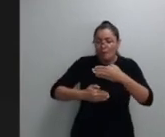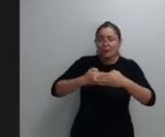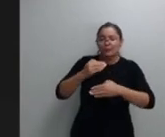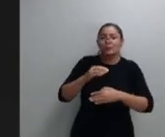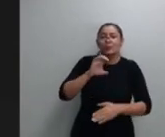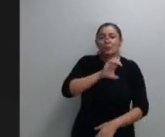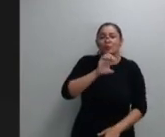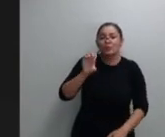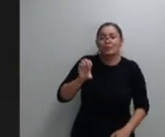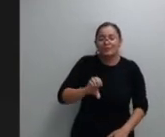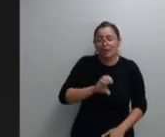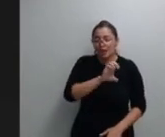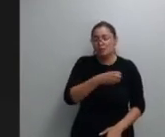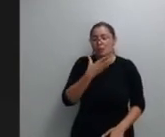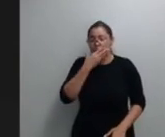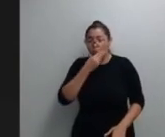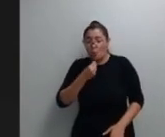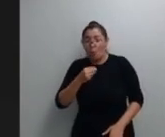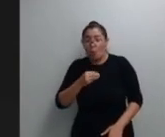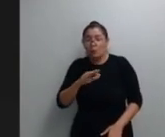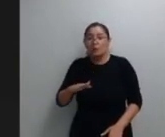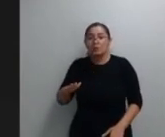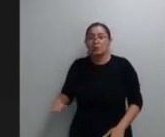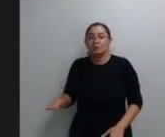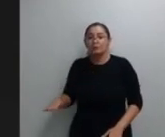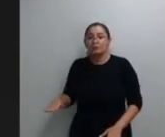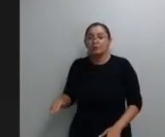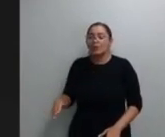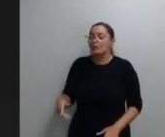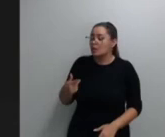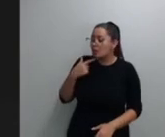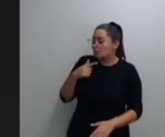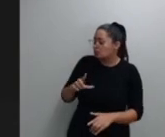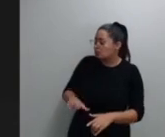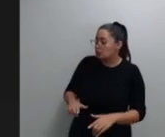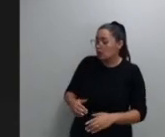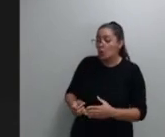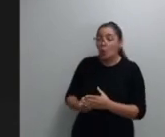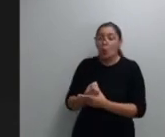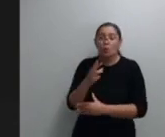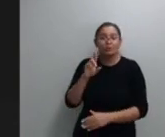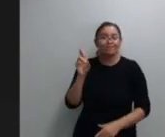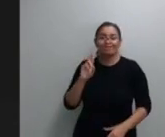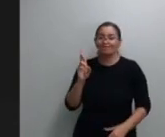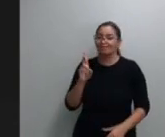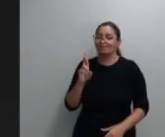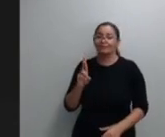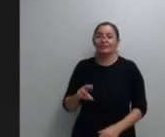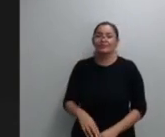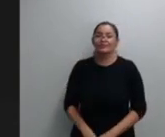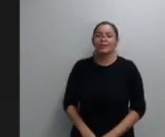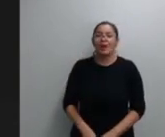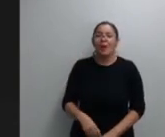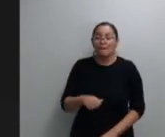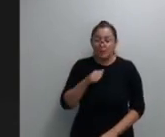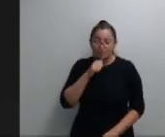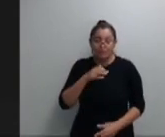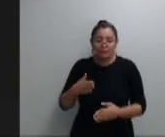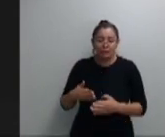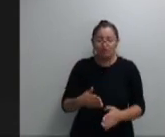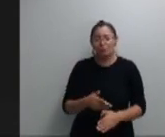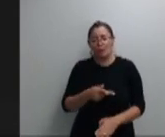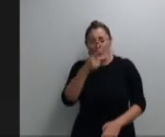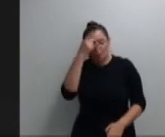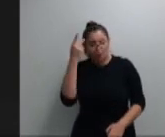cidadão de seus direitos fundamentais sem ele o mero avanço econômico pouco significará apenas fará sentido para poucos